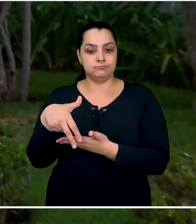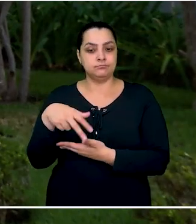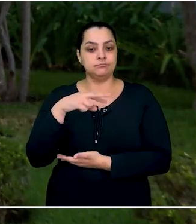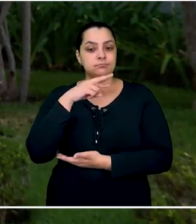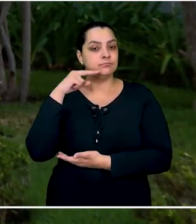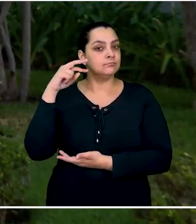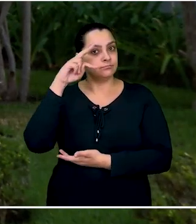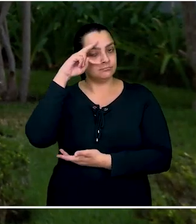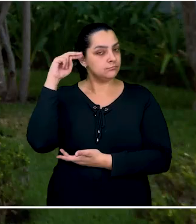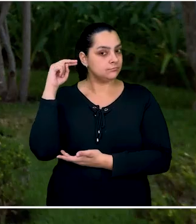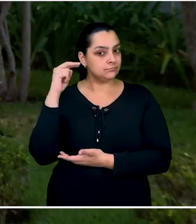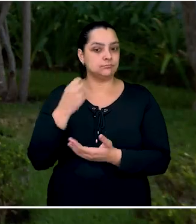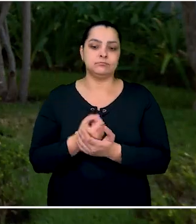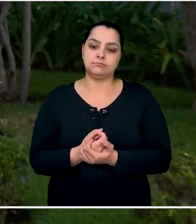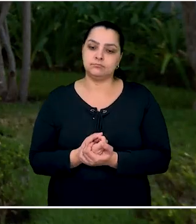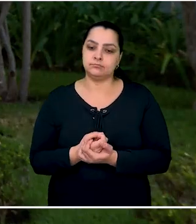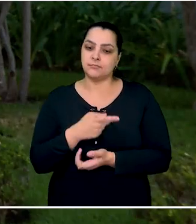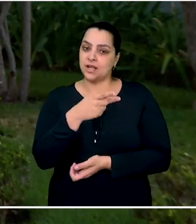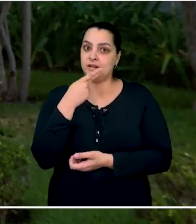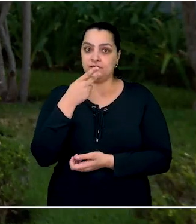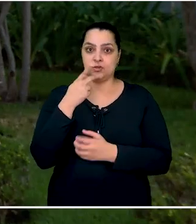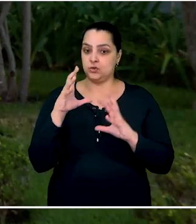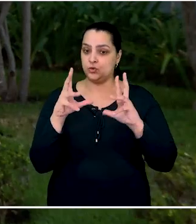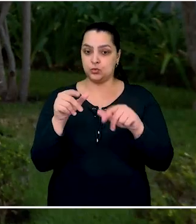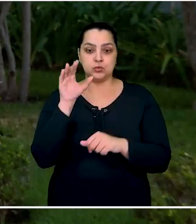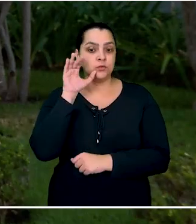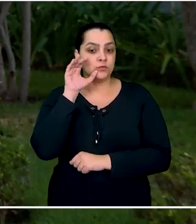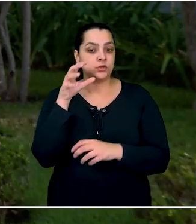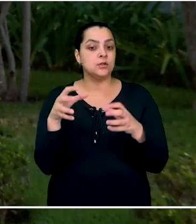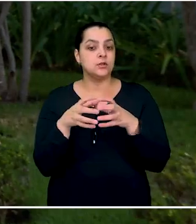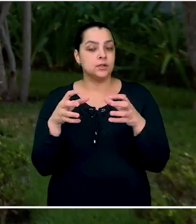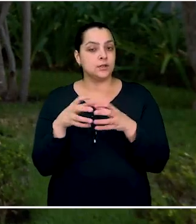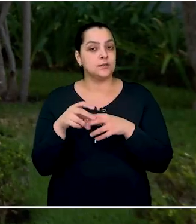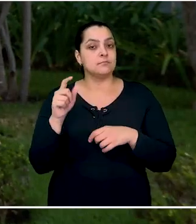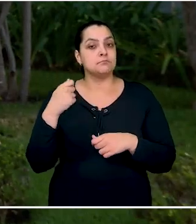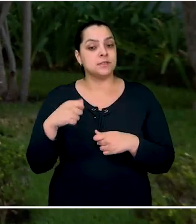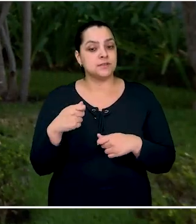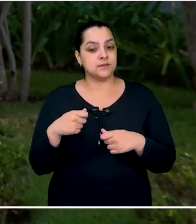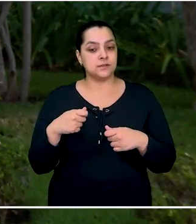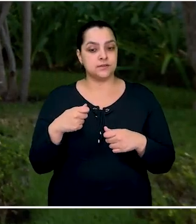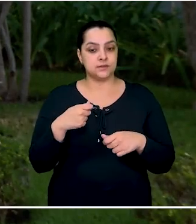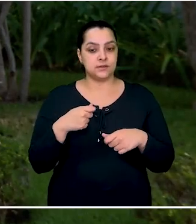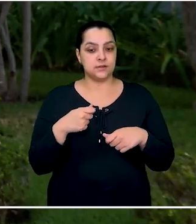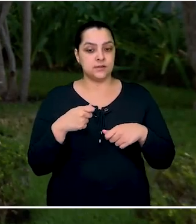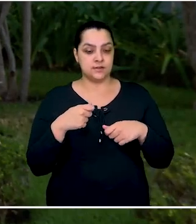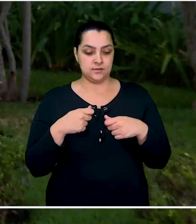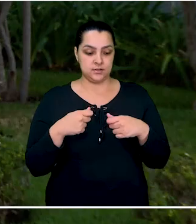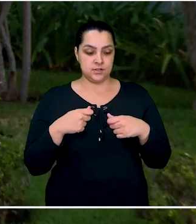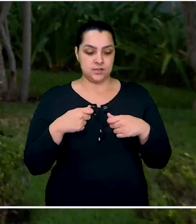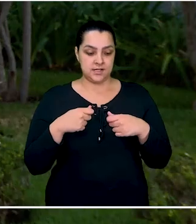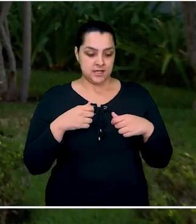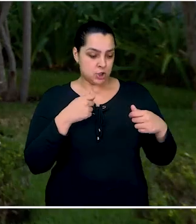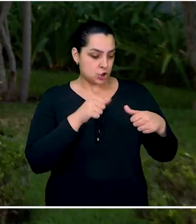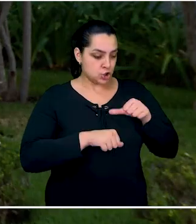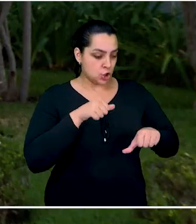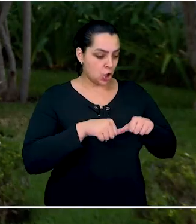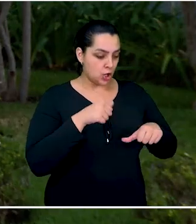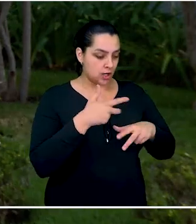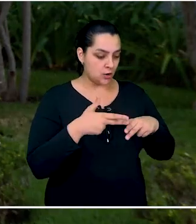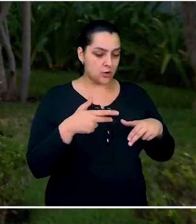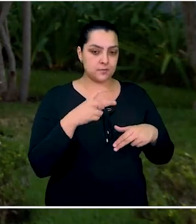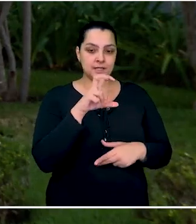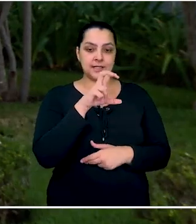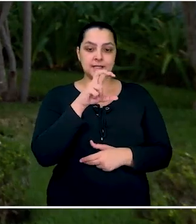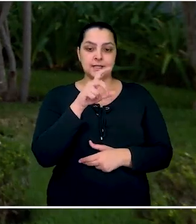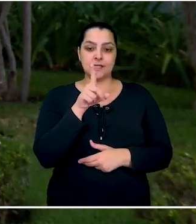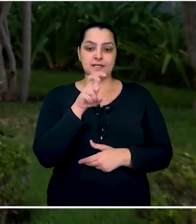sanitária em trajes íntimos. Ela contou que todas as pessoas da equipe tinham de se despir num ponto do vestiário e caminhar por cerca